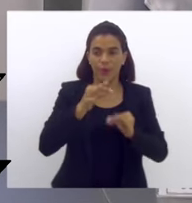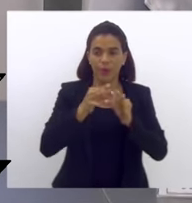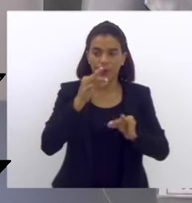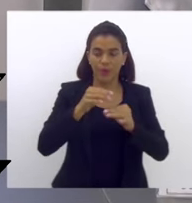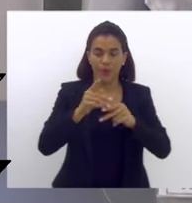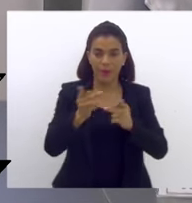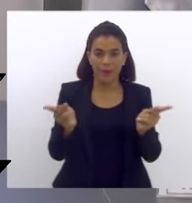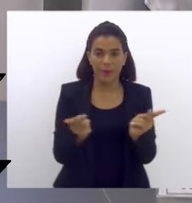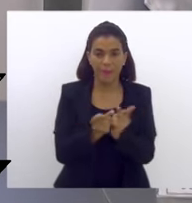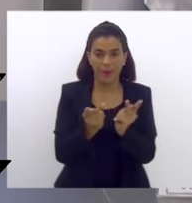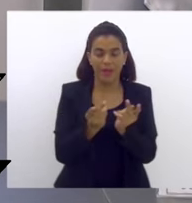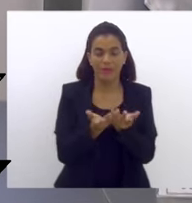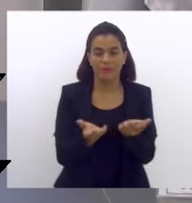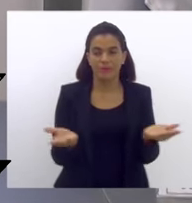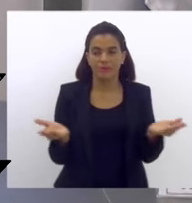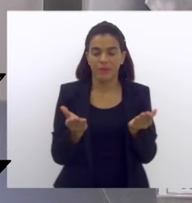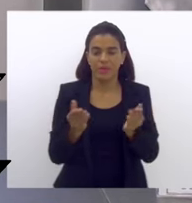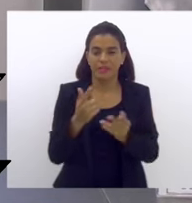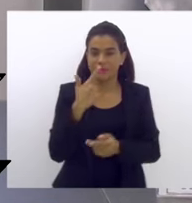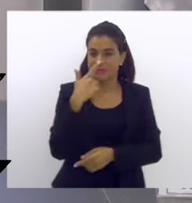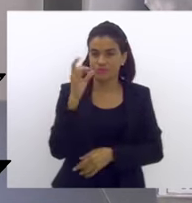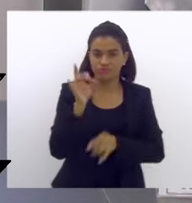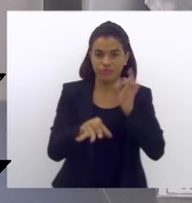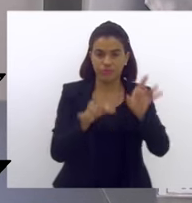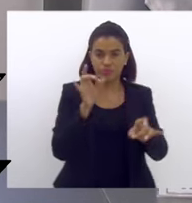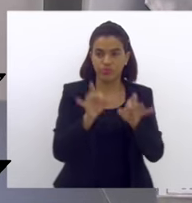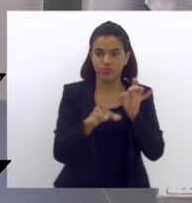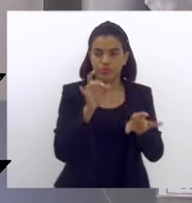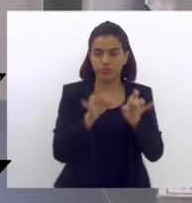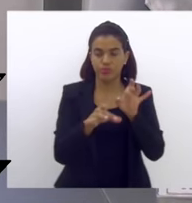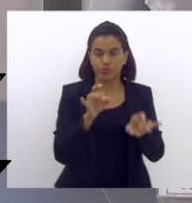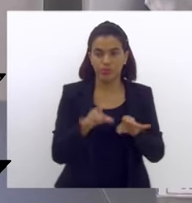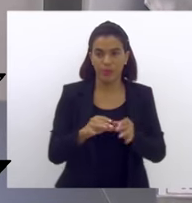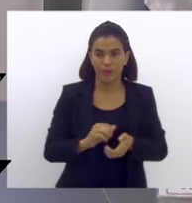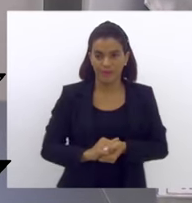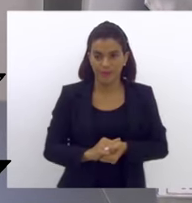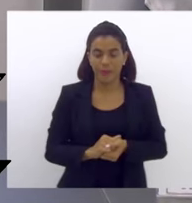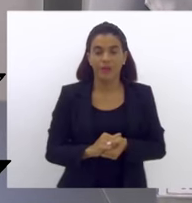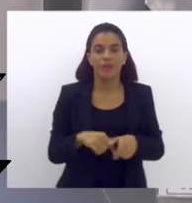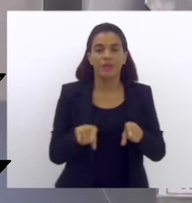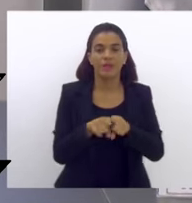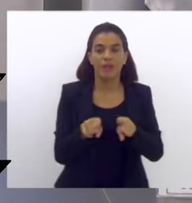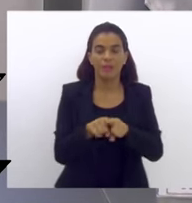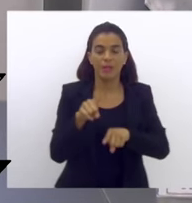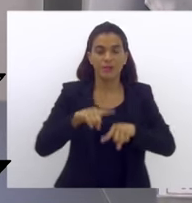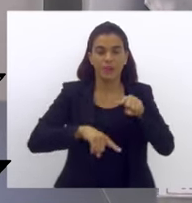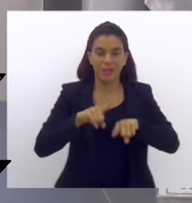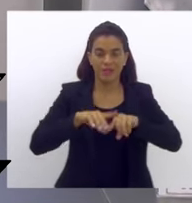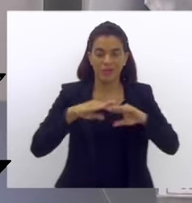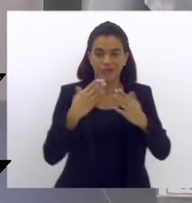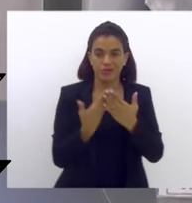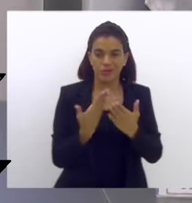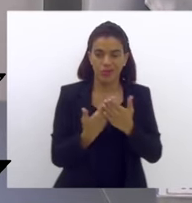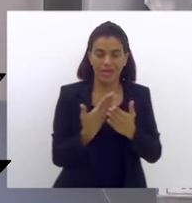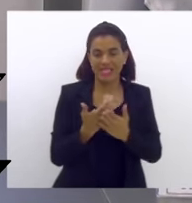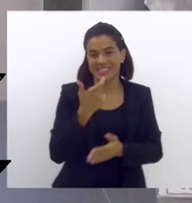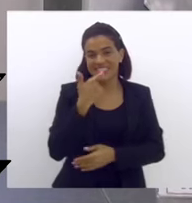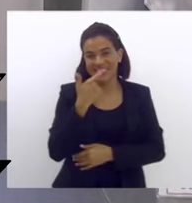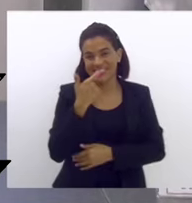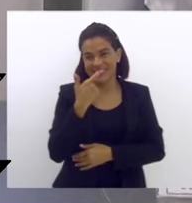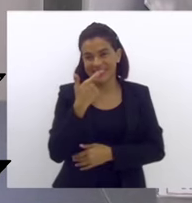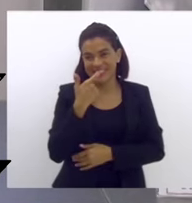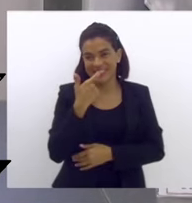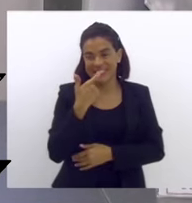dos talheres e das bandejas descartáveis plásticas de uso único assim como dos materiais escolares plásticos por